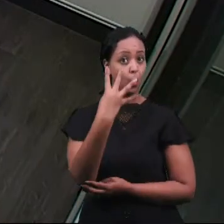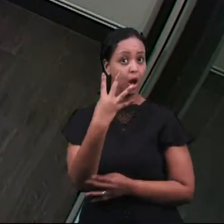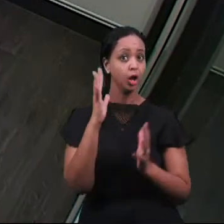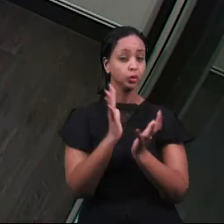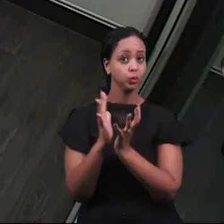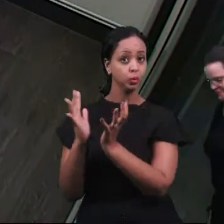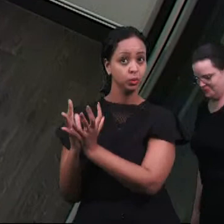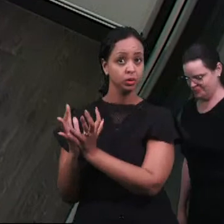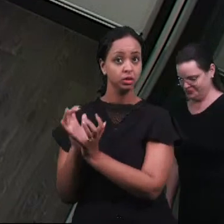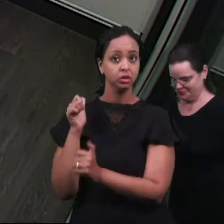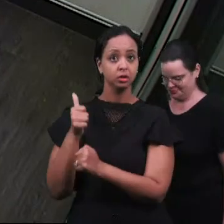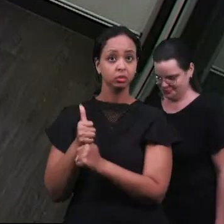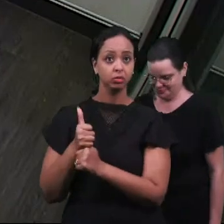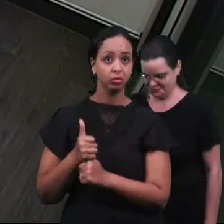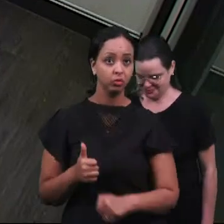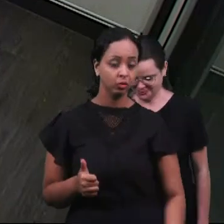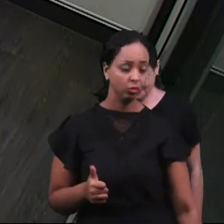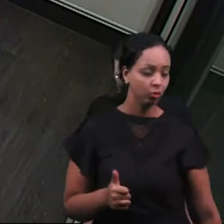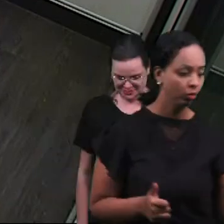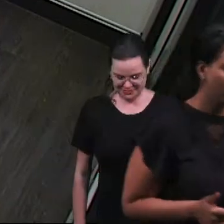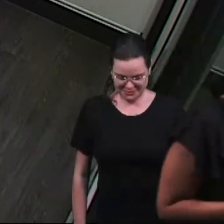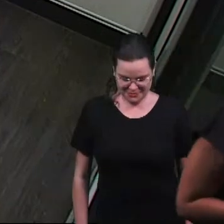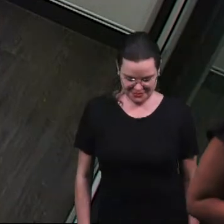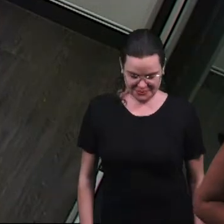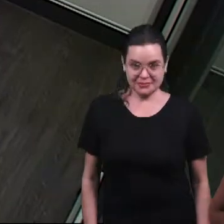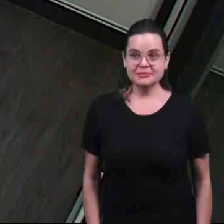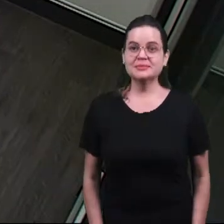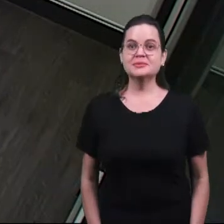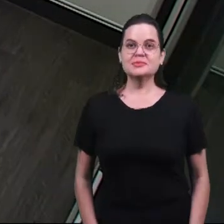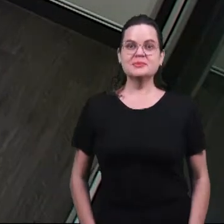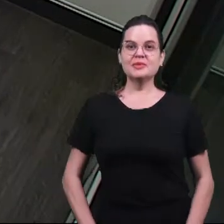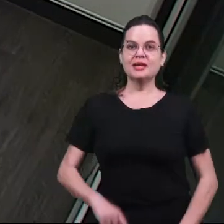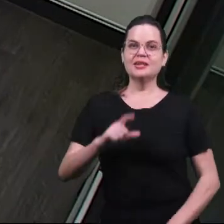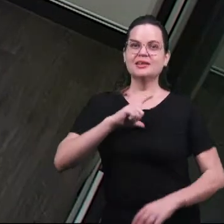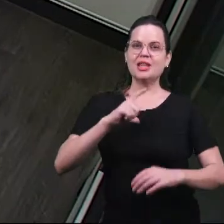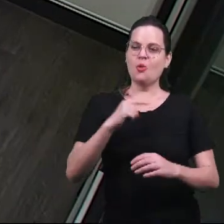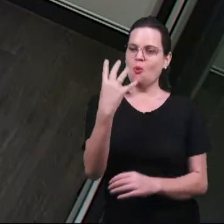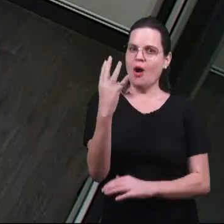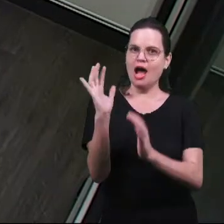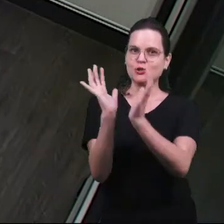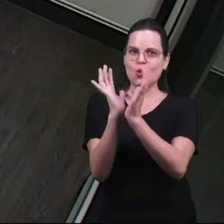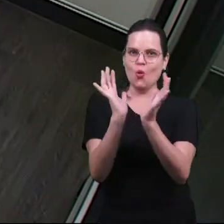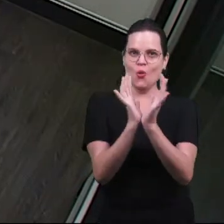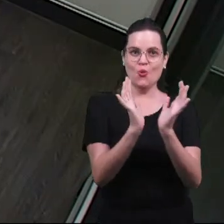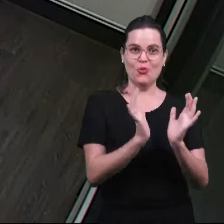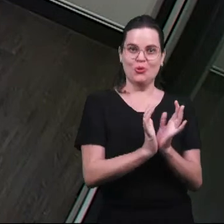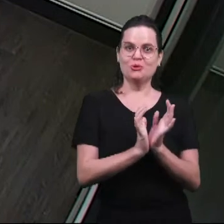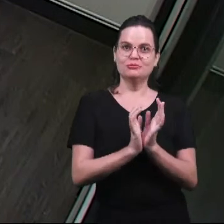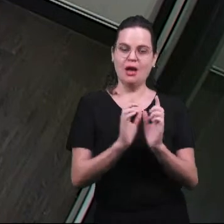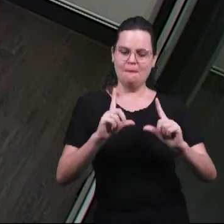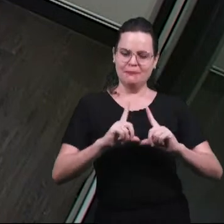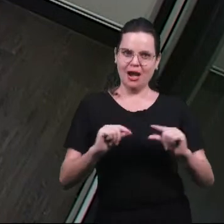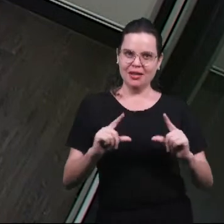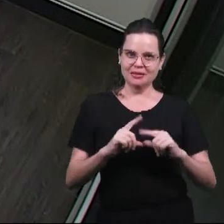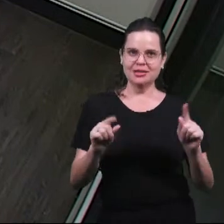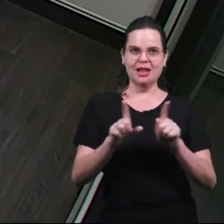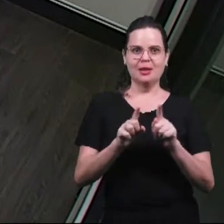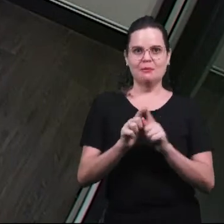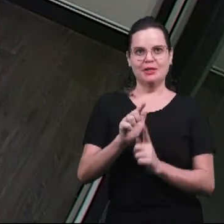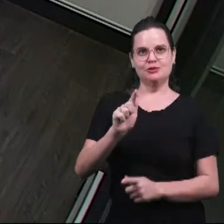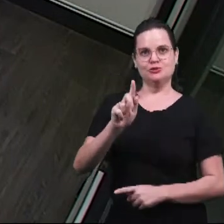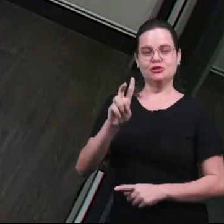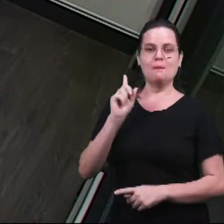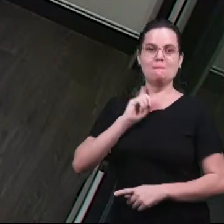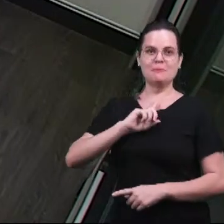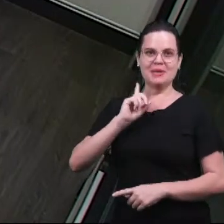pastor? Grupo de Brasília, de Governador Valadares em Minas Gerais. Vale do Aço, né? E